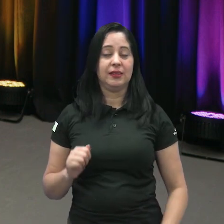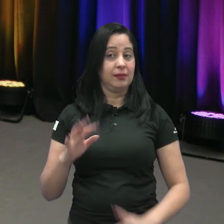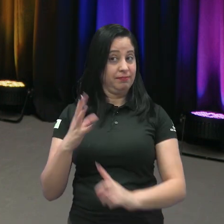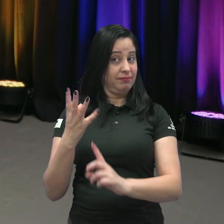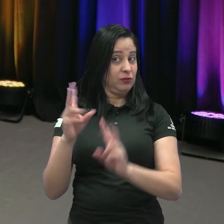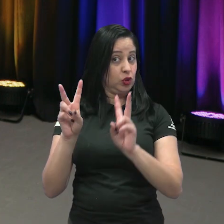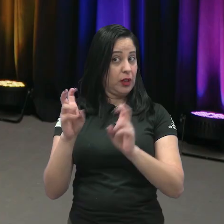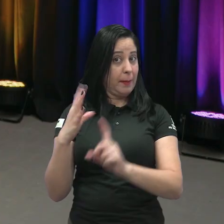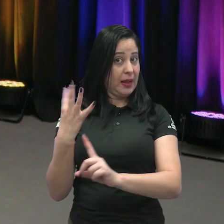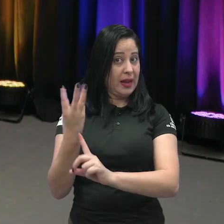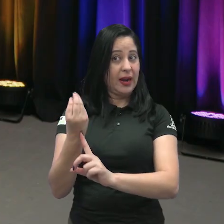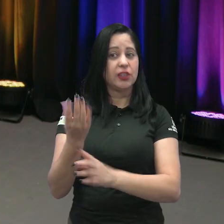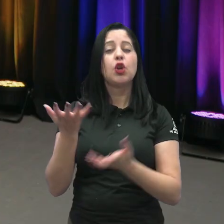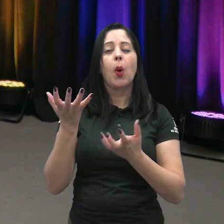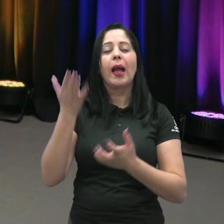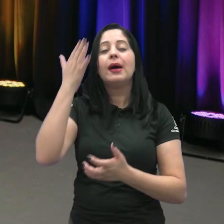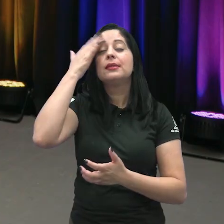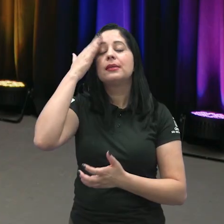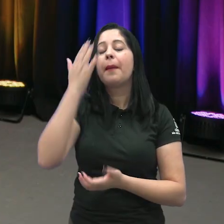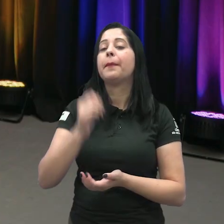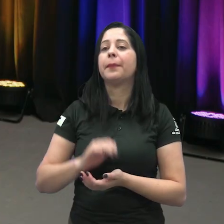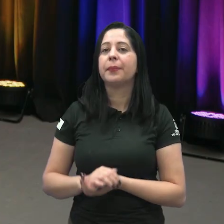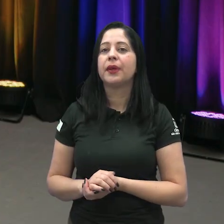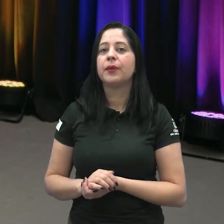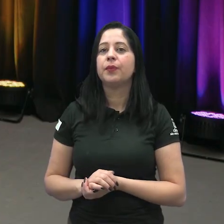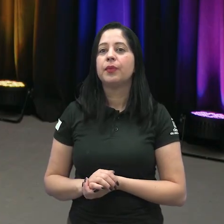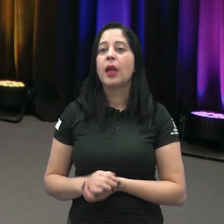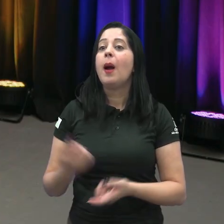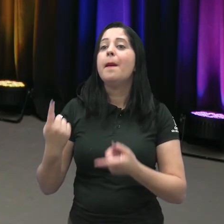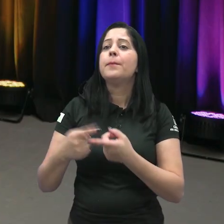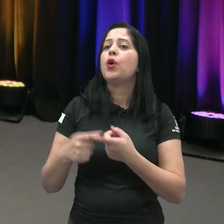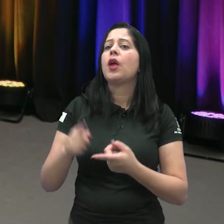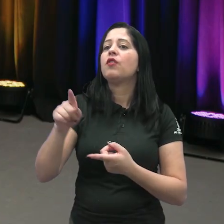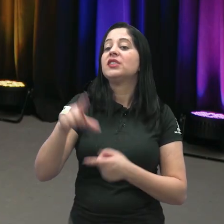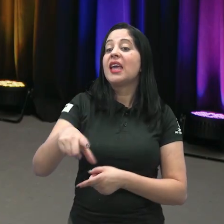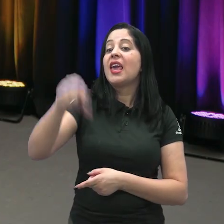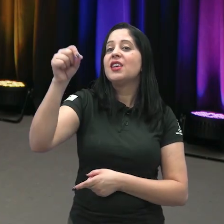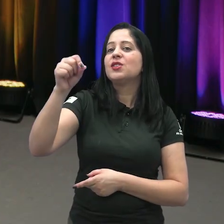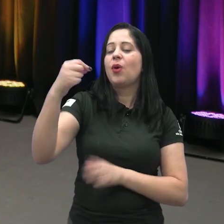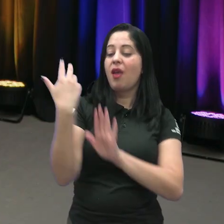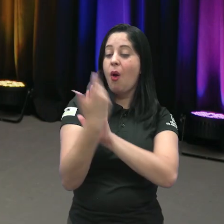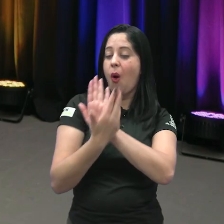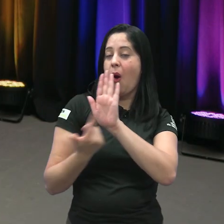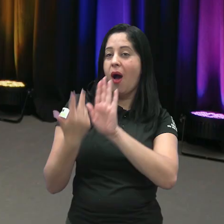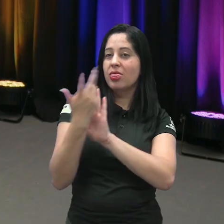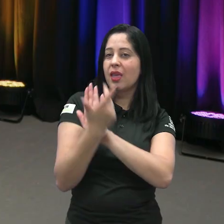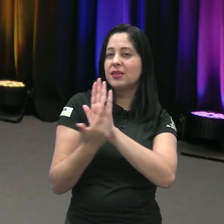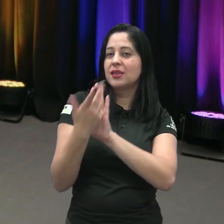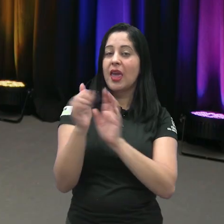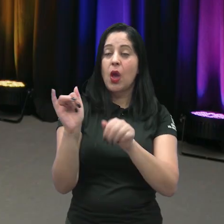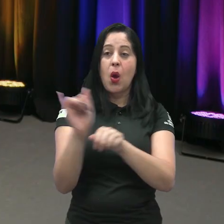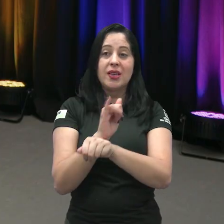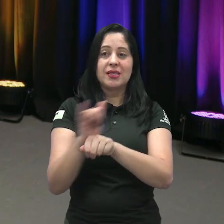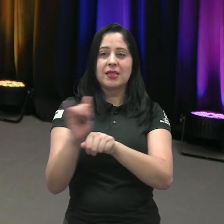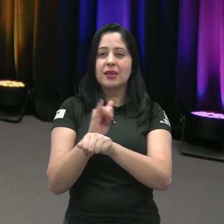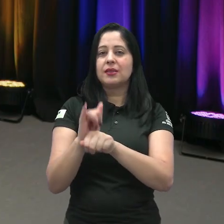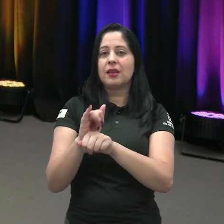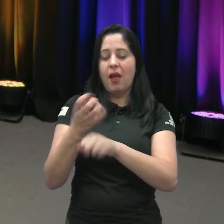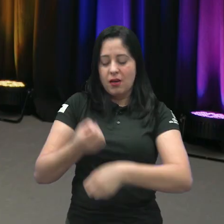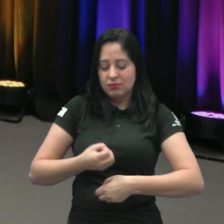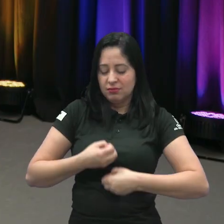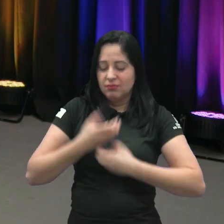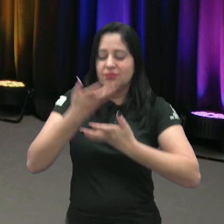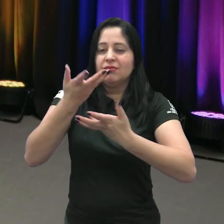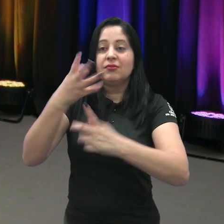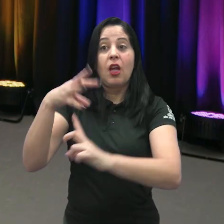da arte, que eu quero saber de você. O que o inspirou a escolher a caricatura como forma de expressão